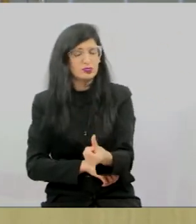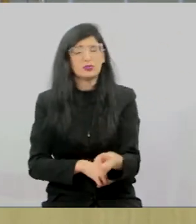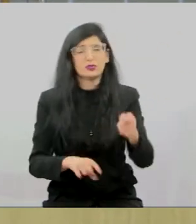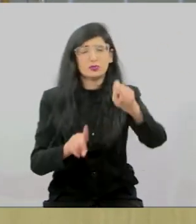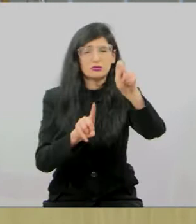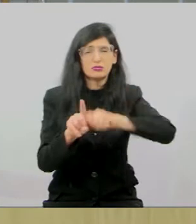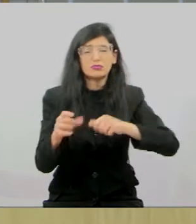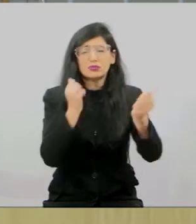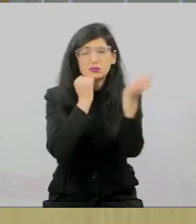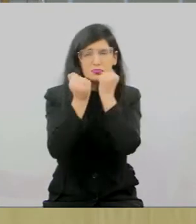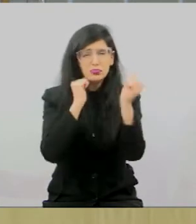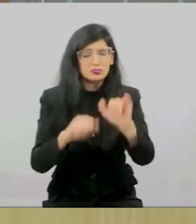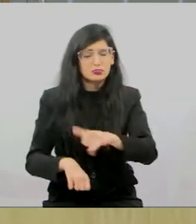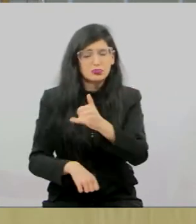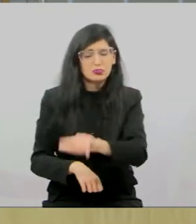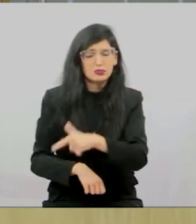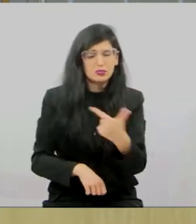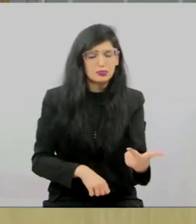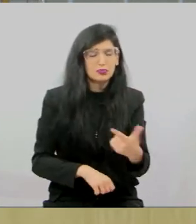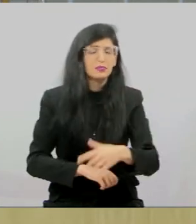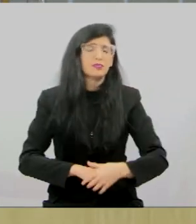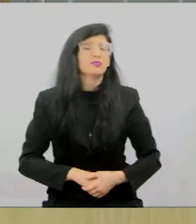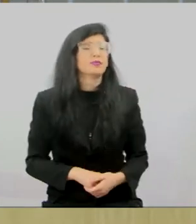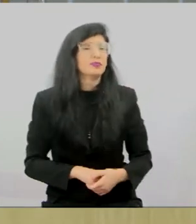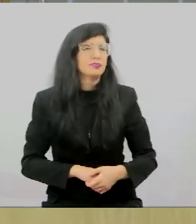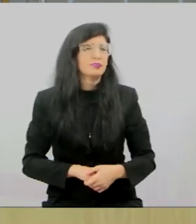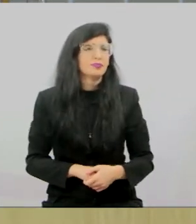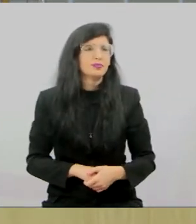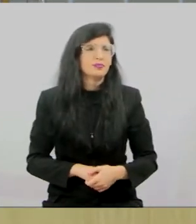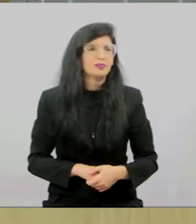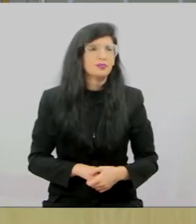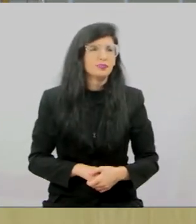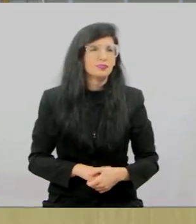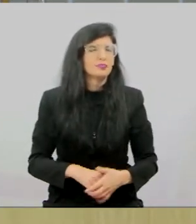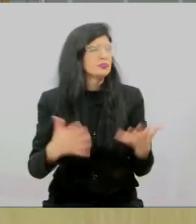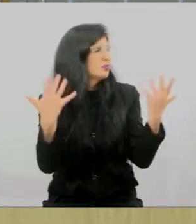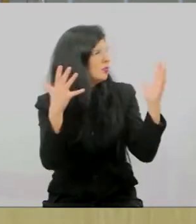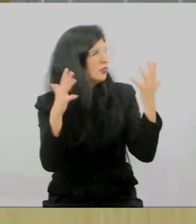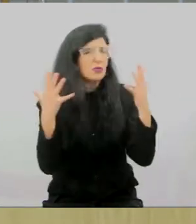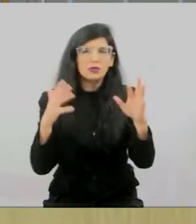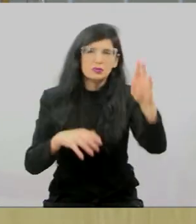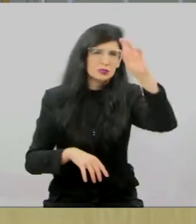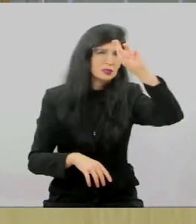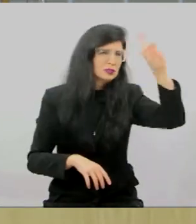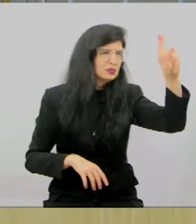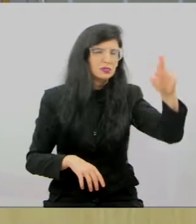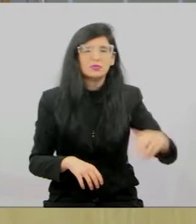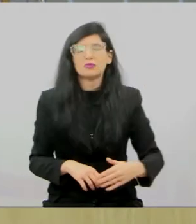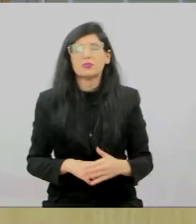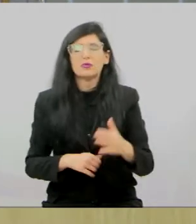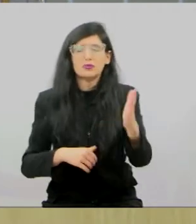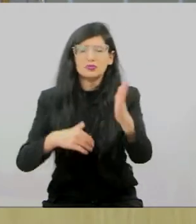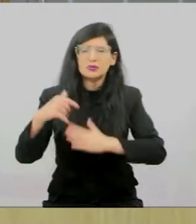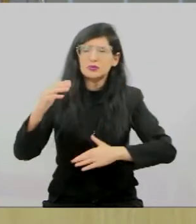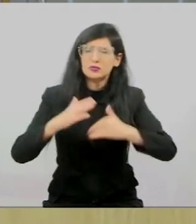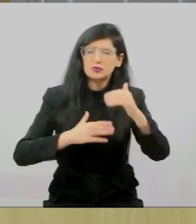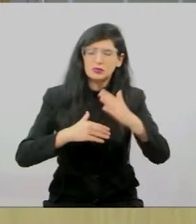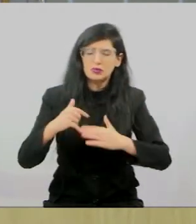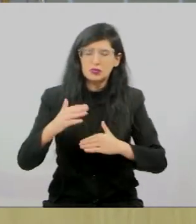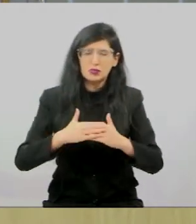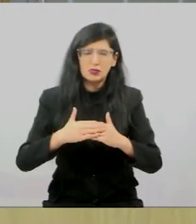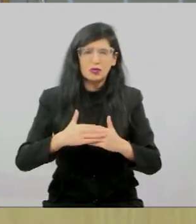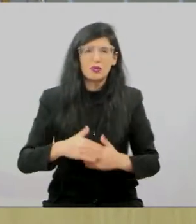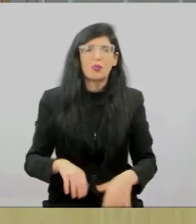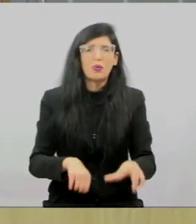Nessa oportunidade, nós conseguiremos nossos mais sinceros cumprimentos aos profissionais da área pela passagem da